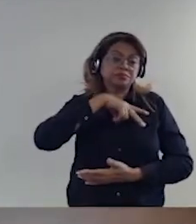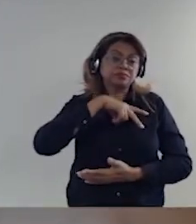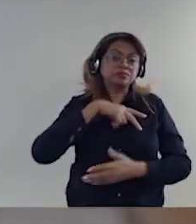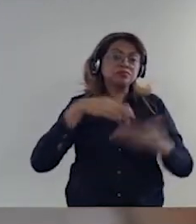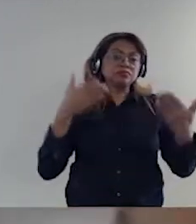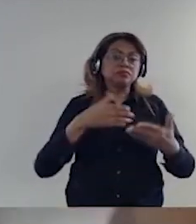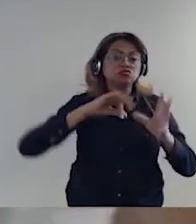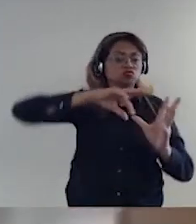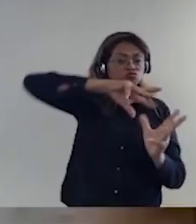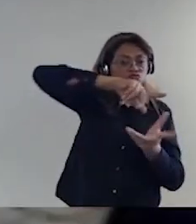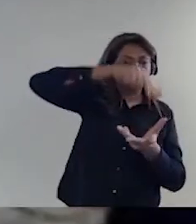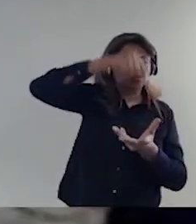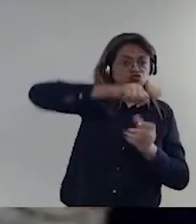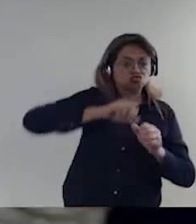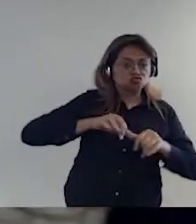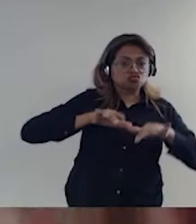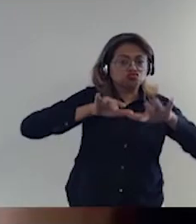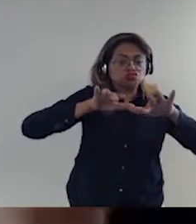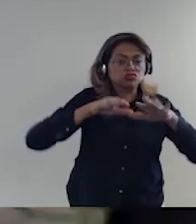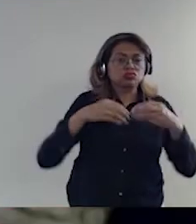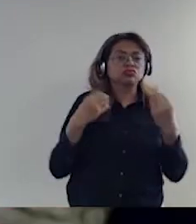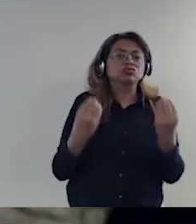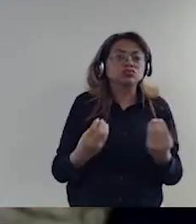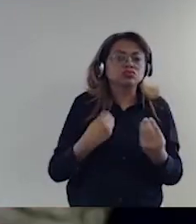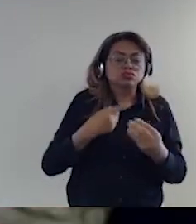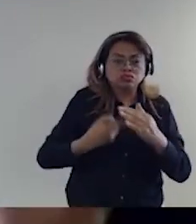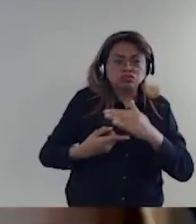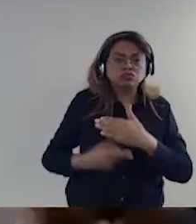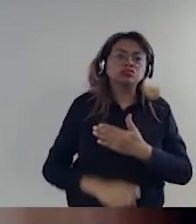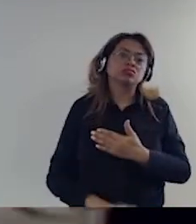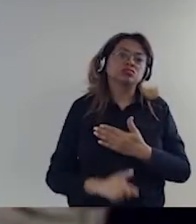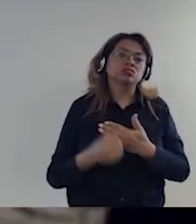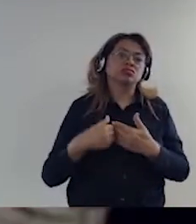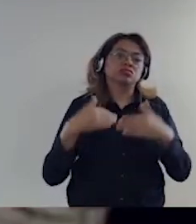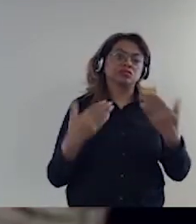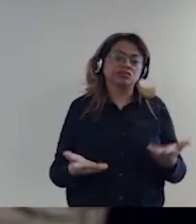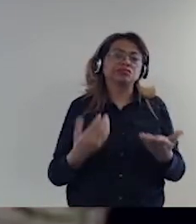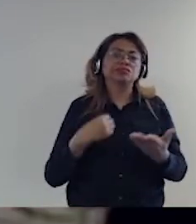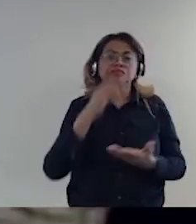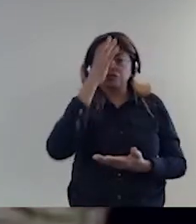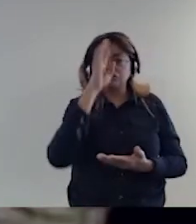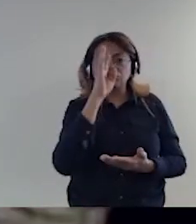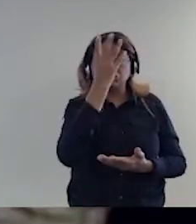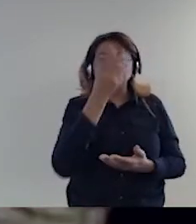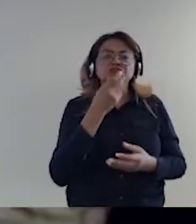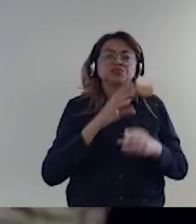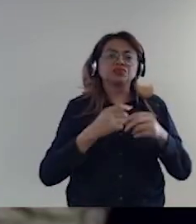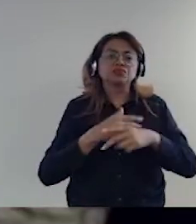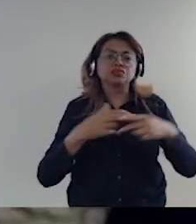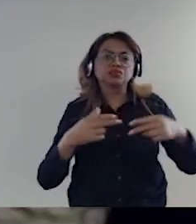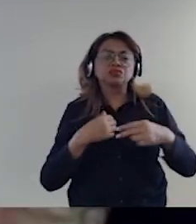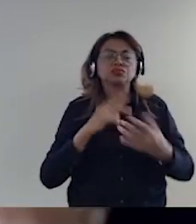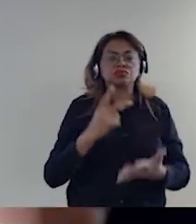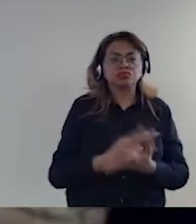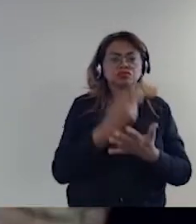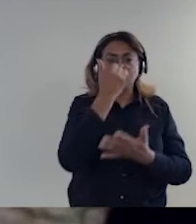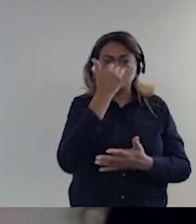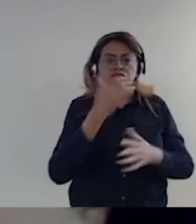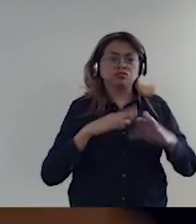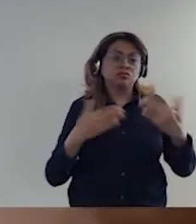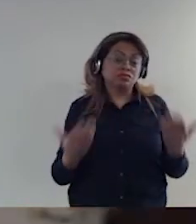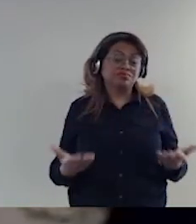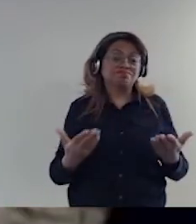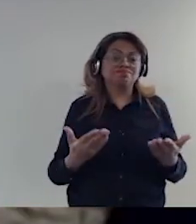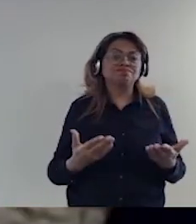particularidade. A densidade, a profundidade e a velocidade com que tudo aconteceu é alguma coisa,